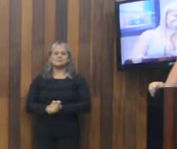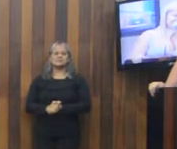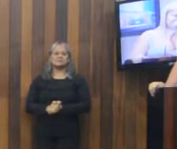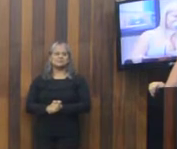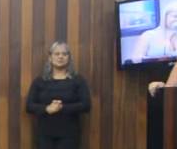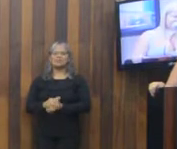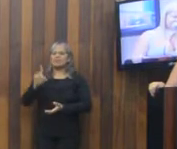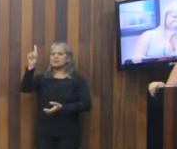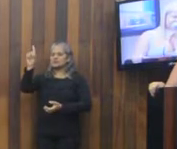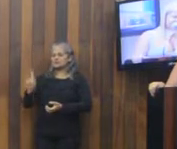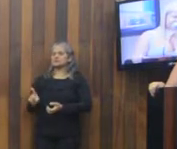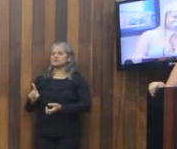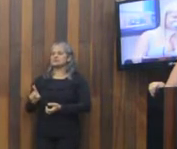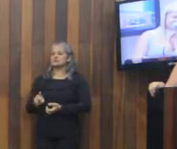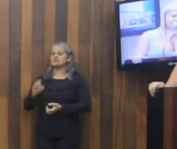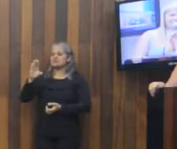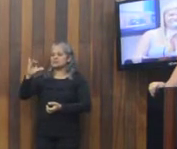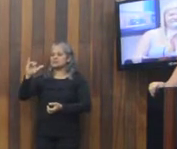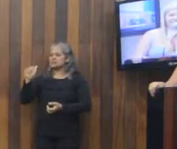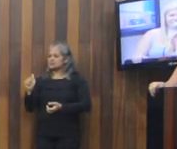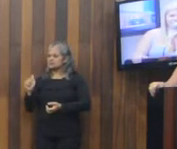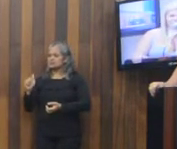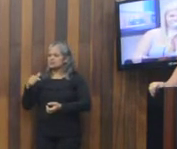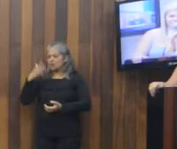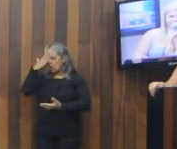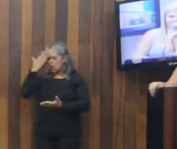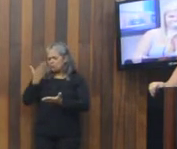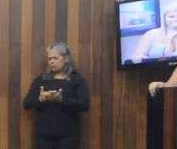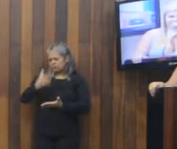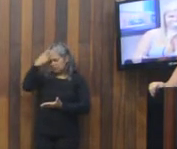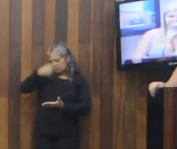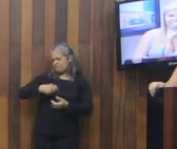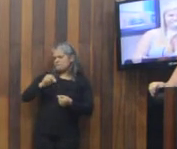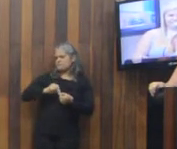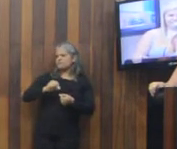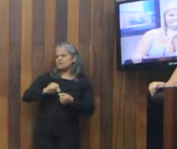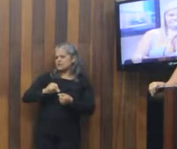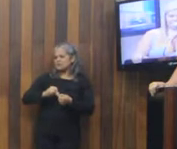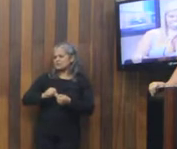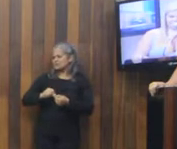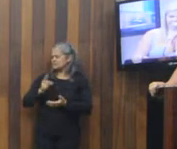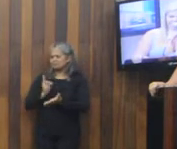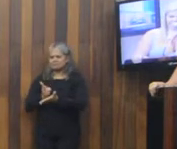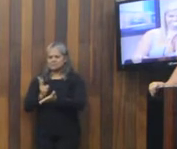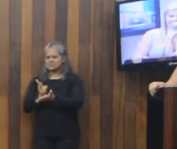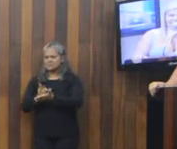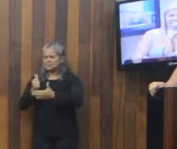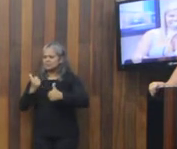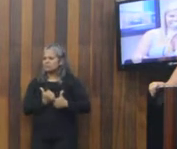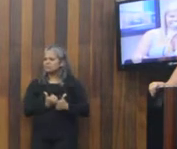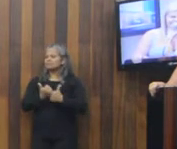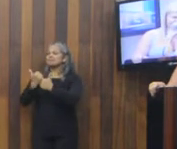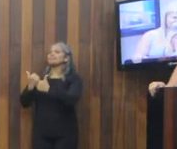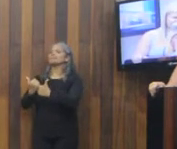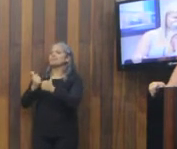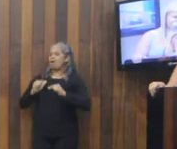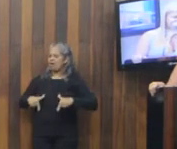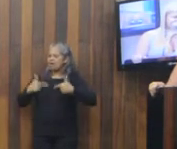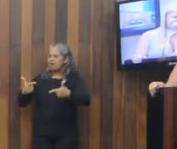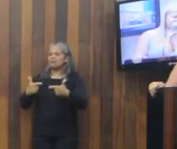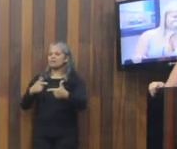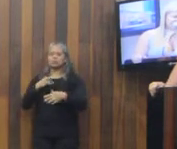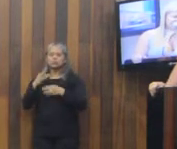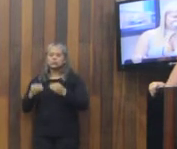a diretoria da CIA por confiar em tudo que eu tenho feito, estar sempre apoiando os atos e ações.